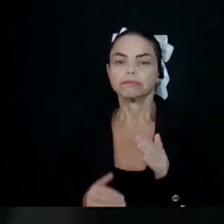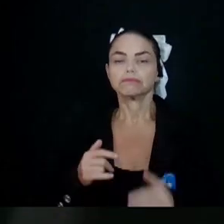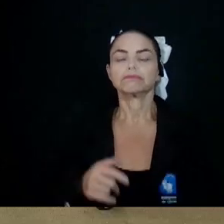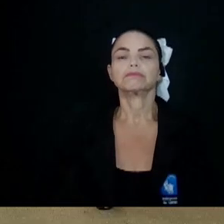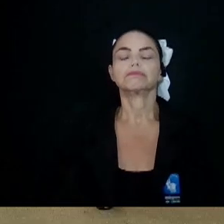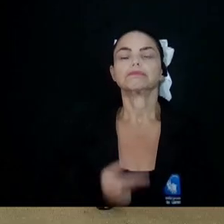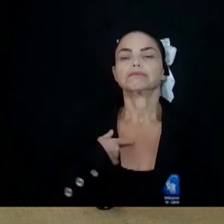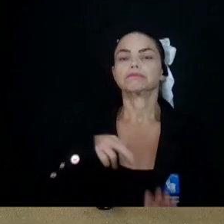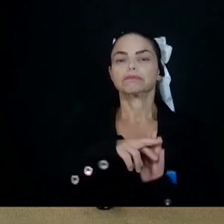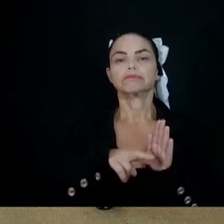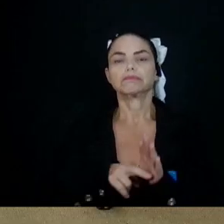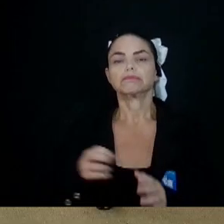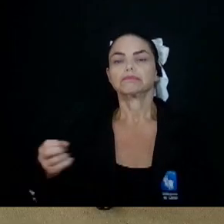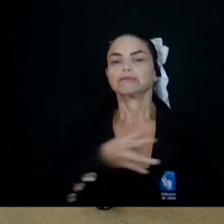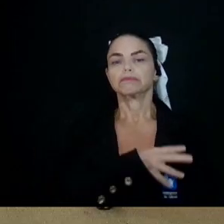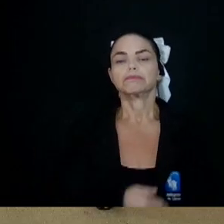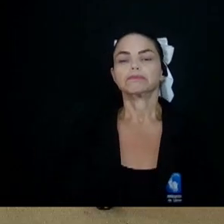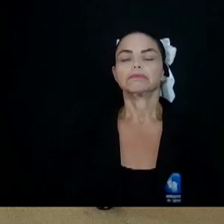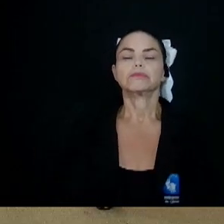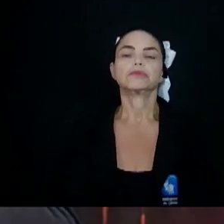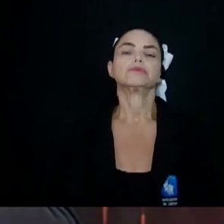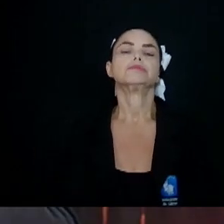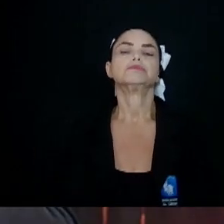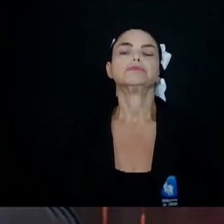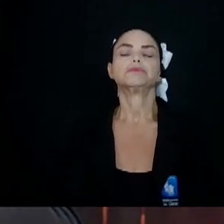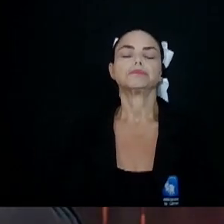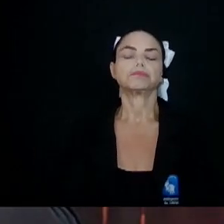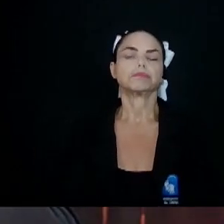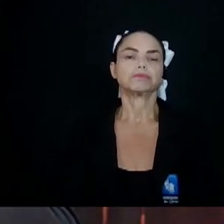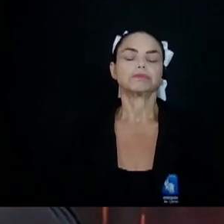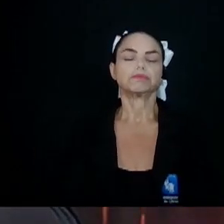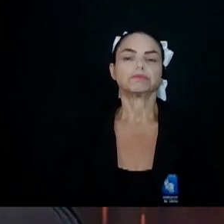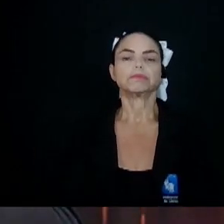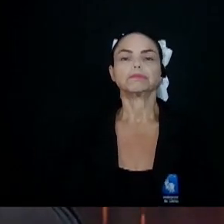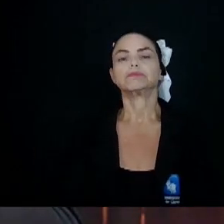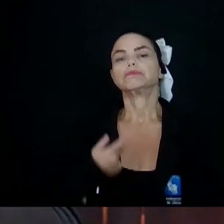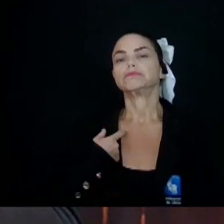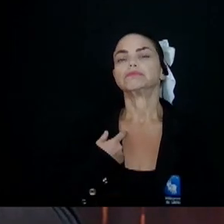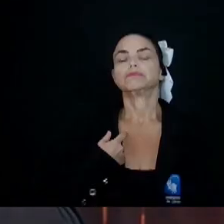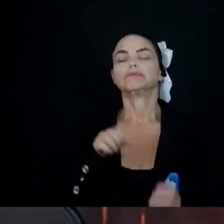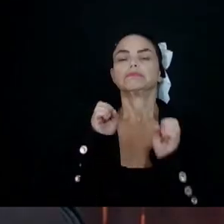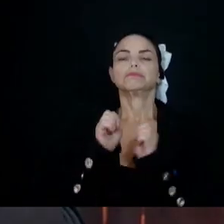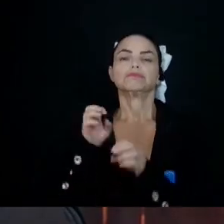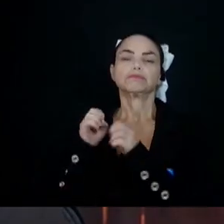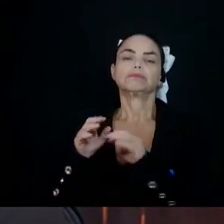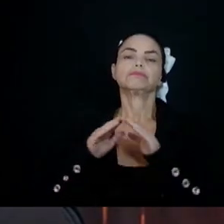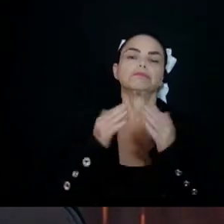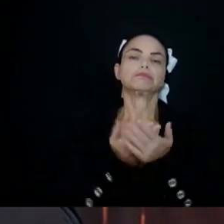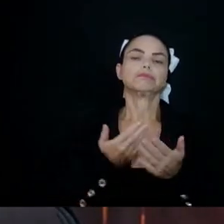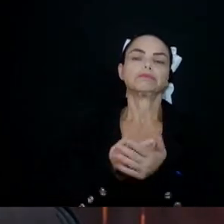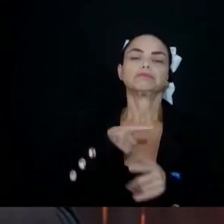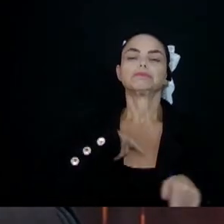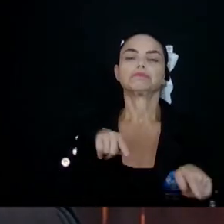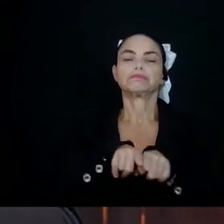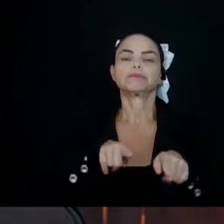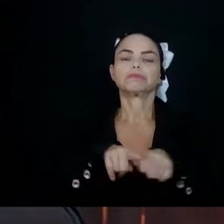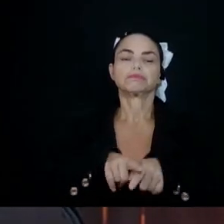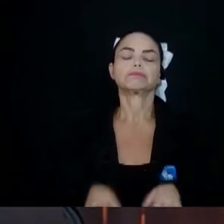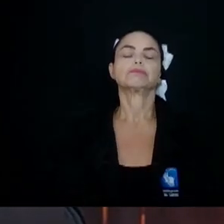Boa pergunta, doutor. Olha, conteúdo educativo, ele também tem que ser